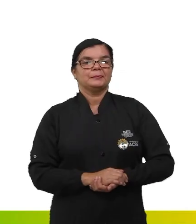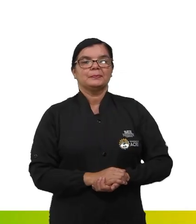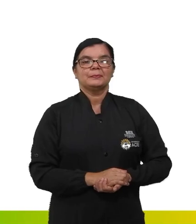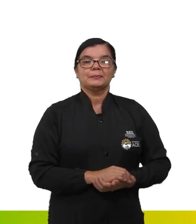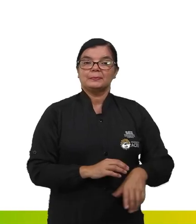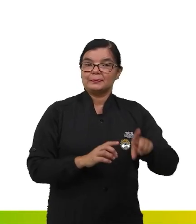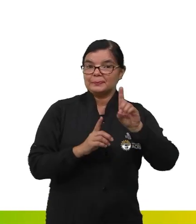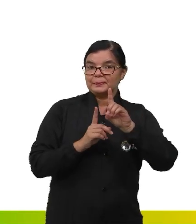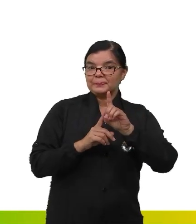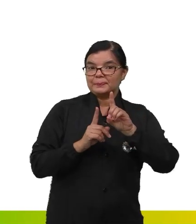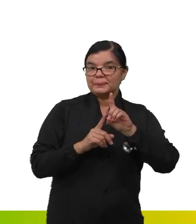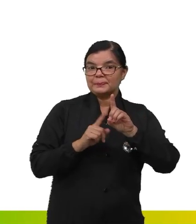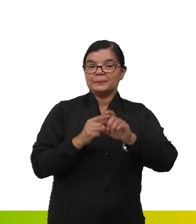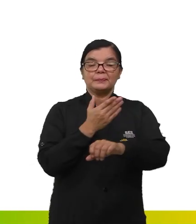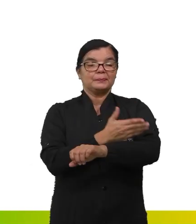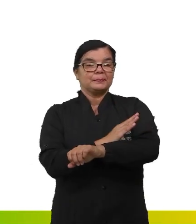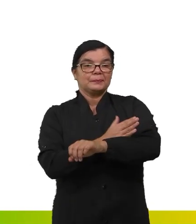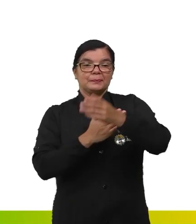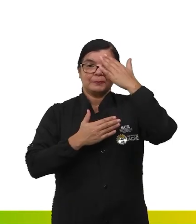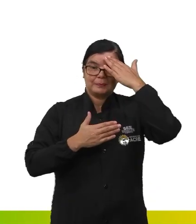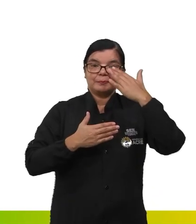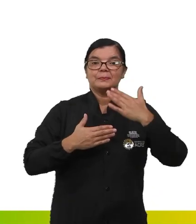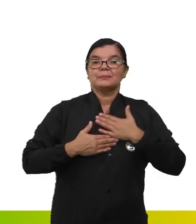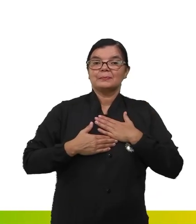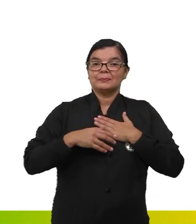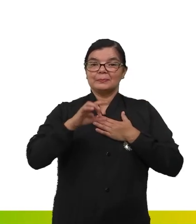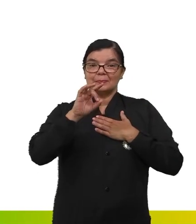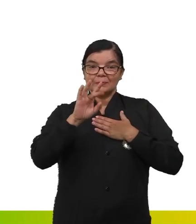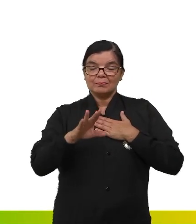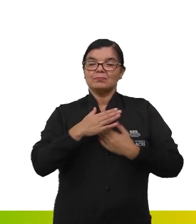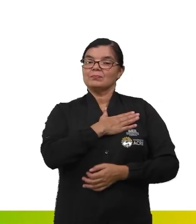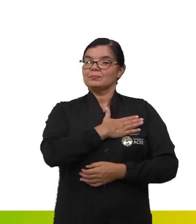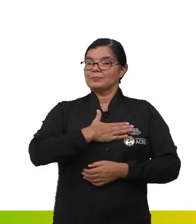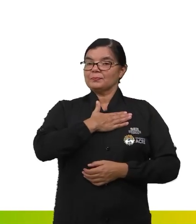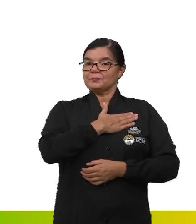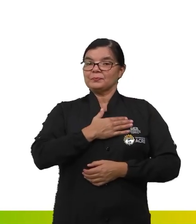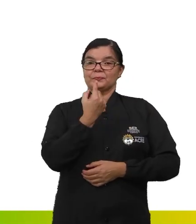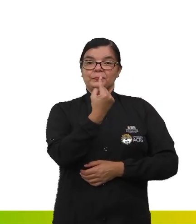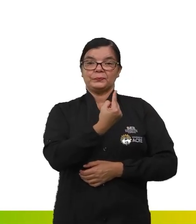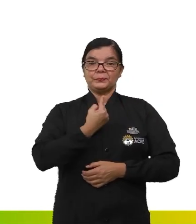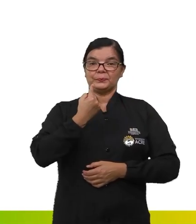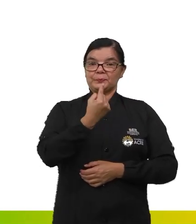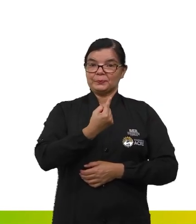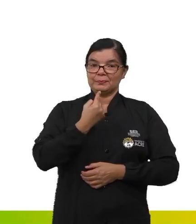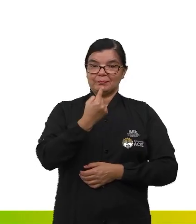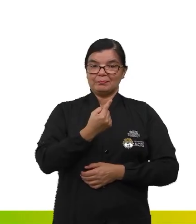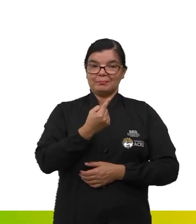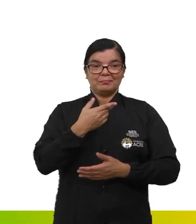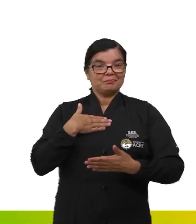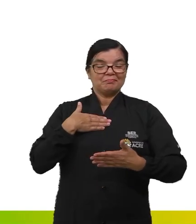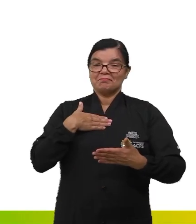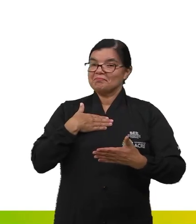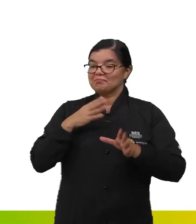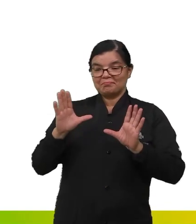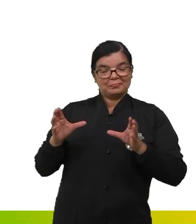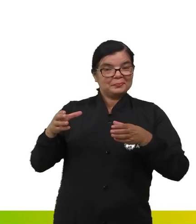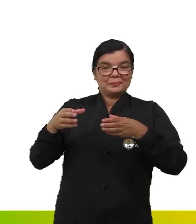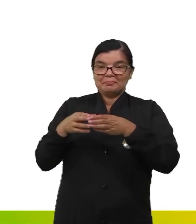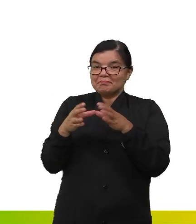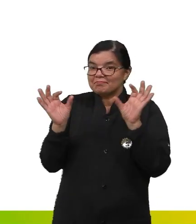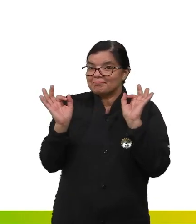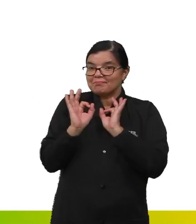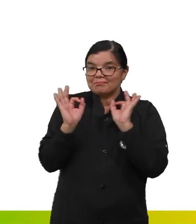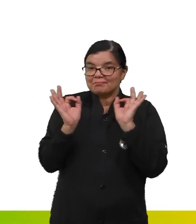ignoro. Alternativa D, práticas corporais promovem apenas o bem-estar individual